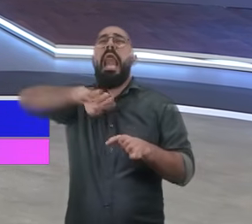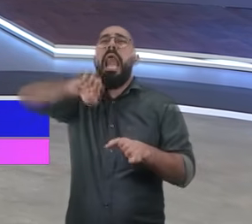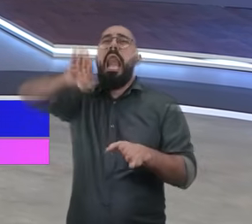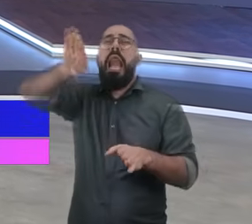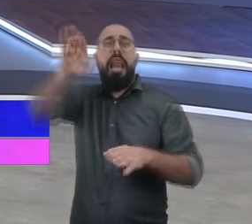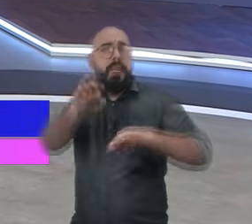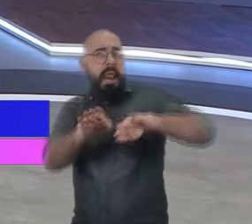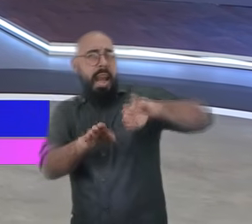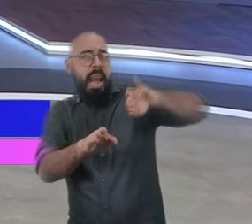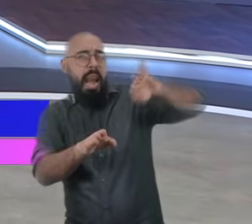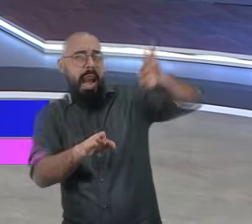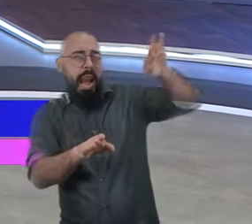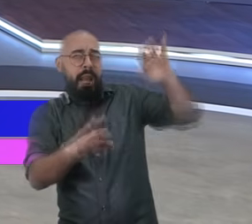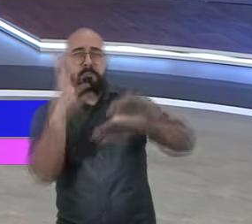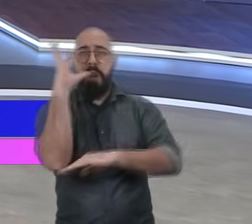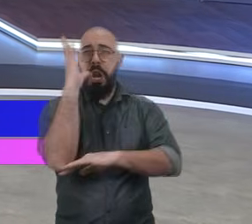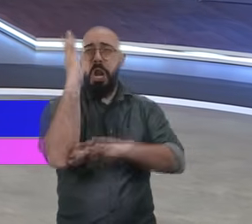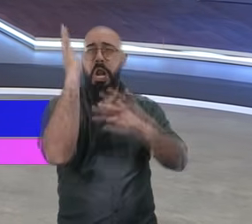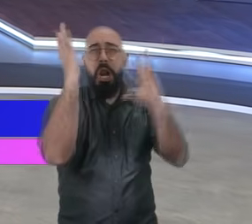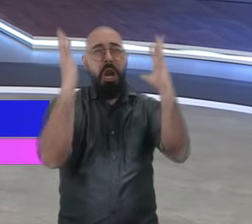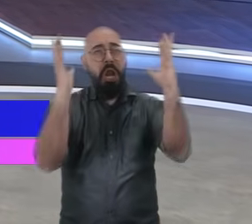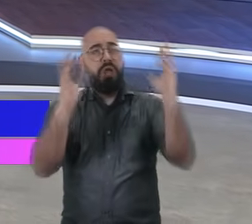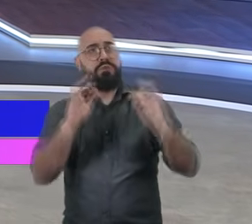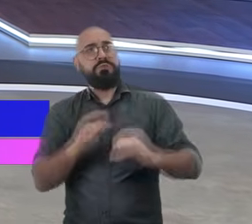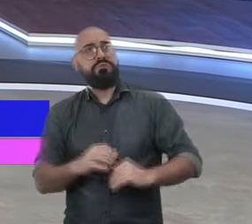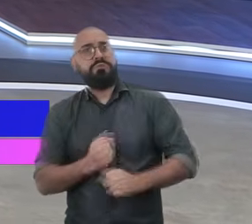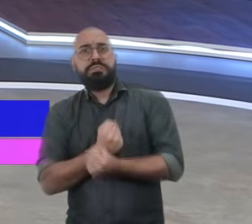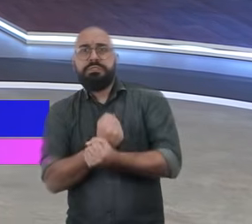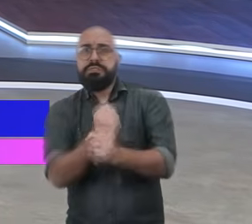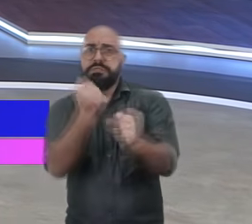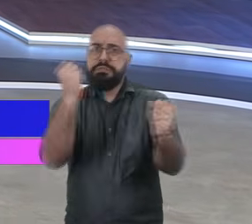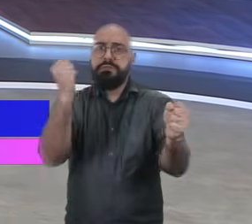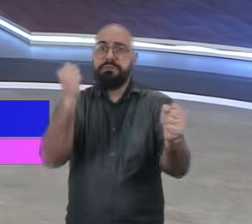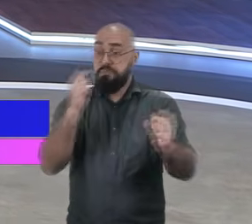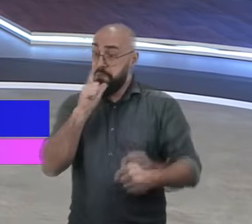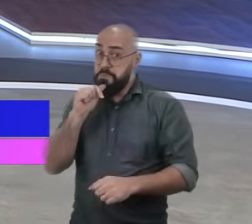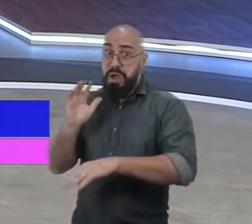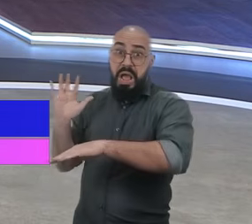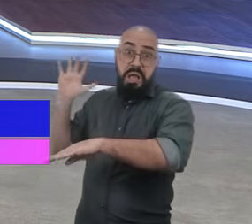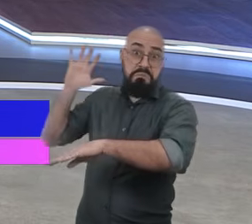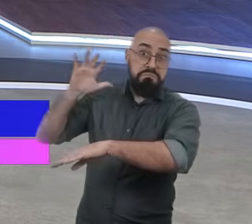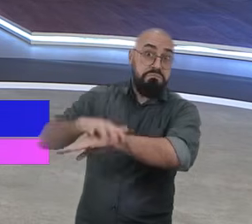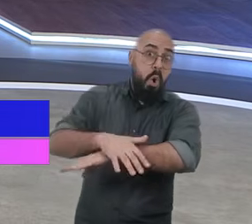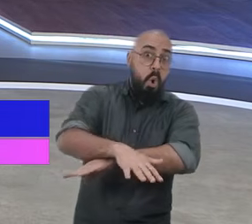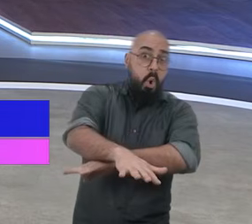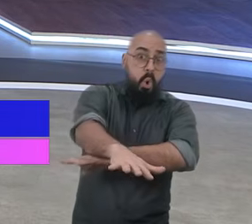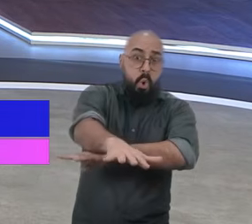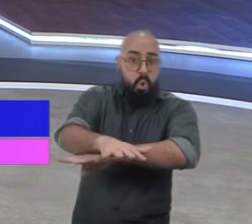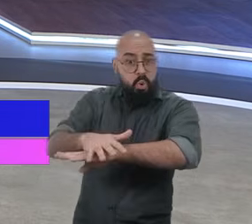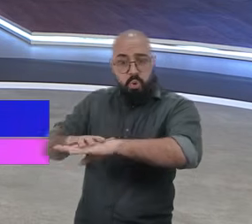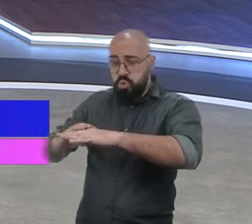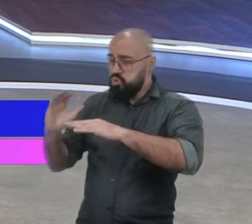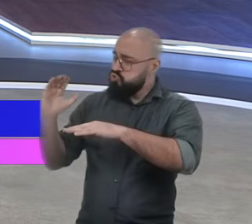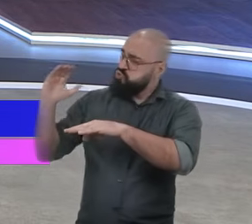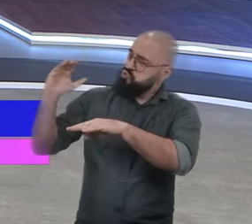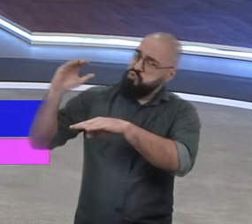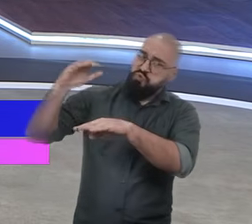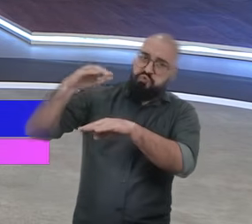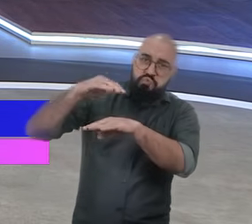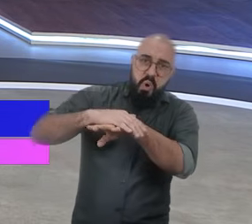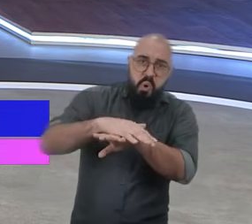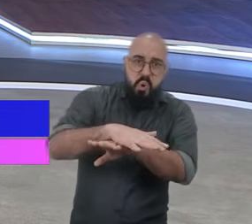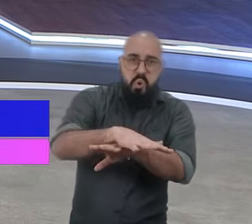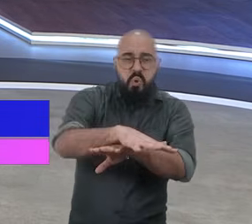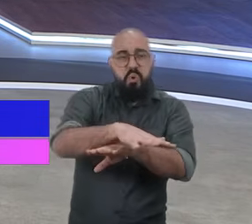da água, a intensidade das marés, as ondas. Tudo isso me aponta para um Deus que